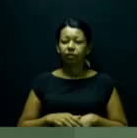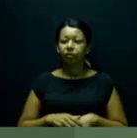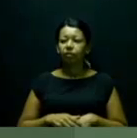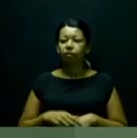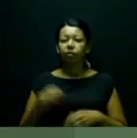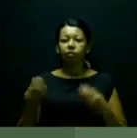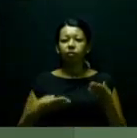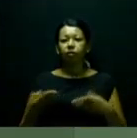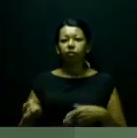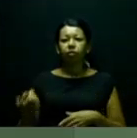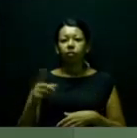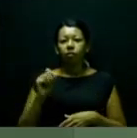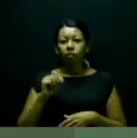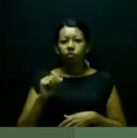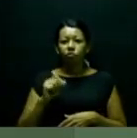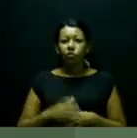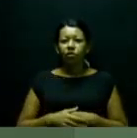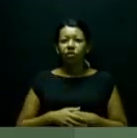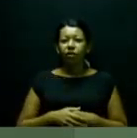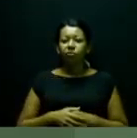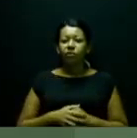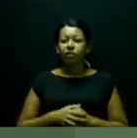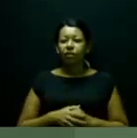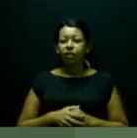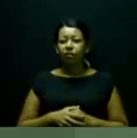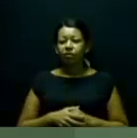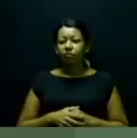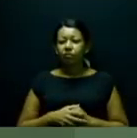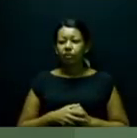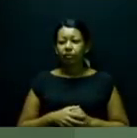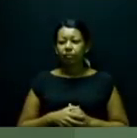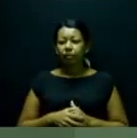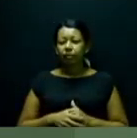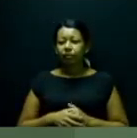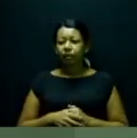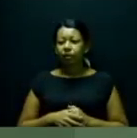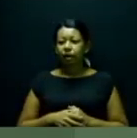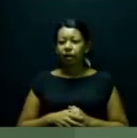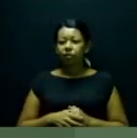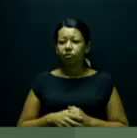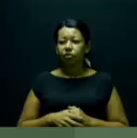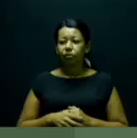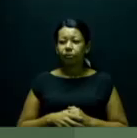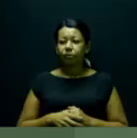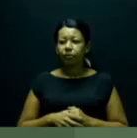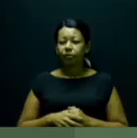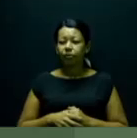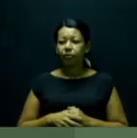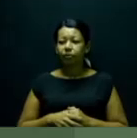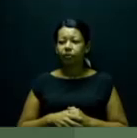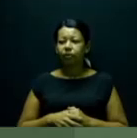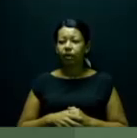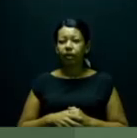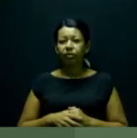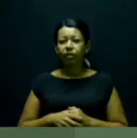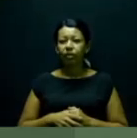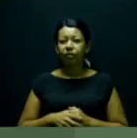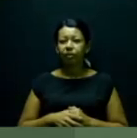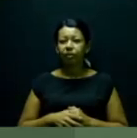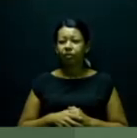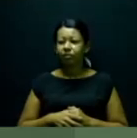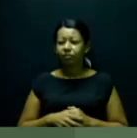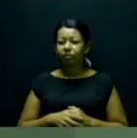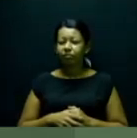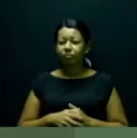está com salário defasado e necessita de um aumento justo, até porque